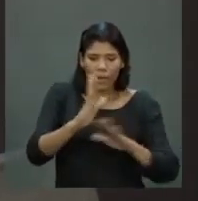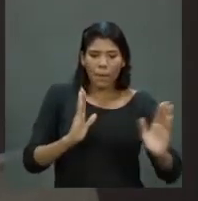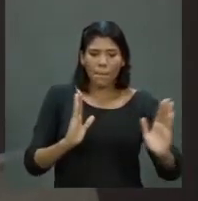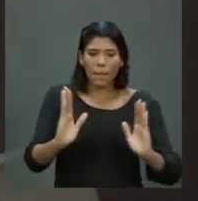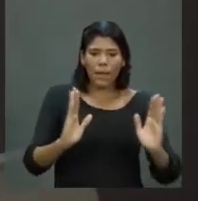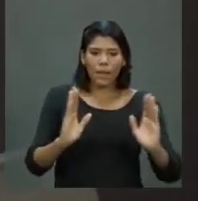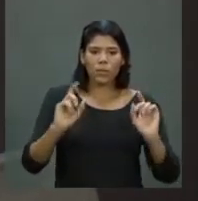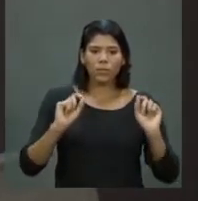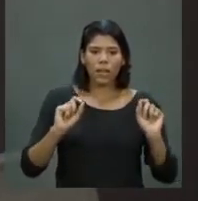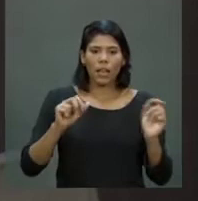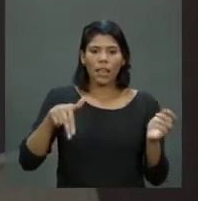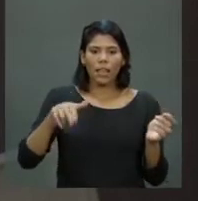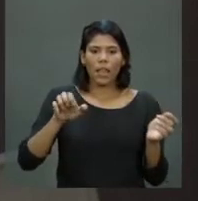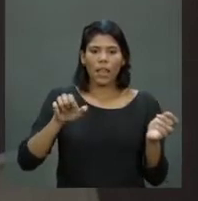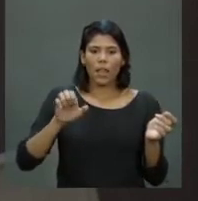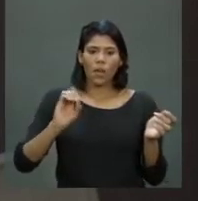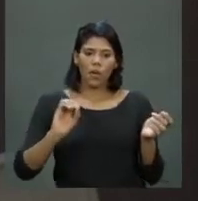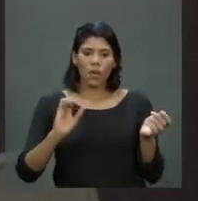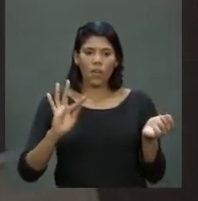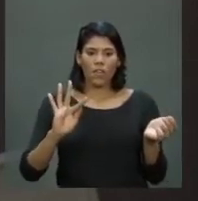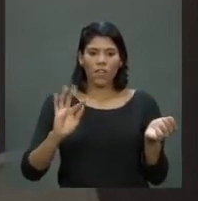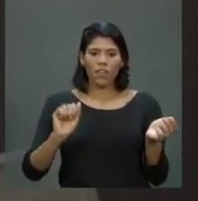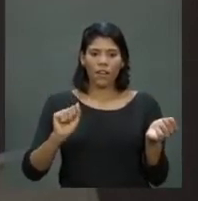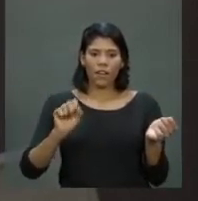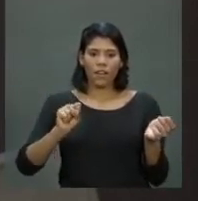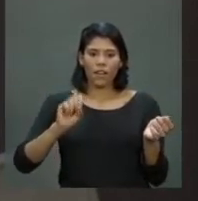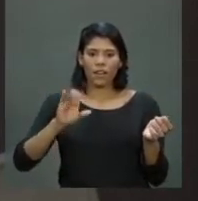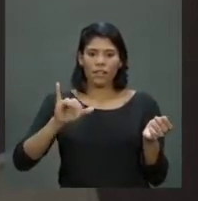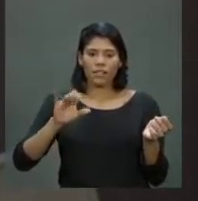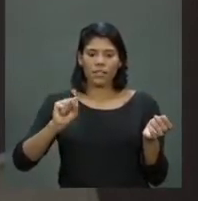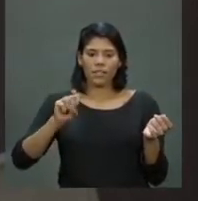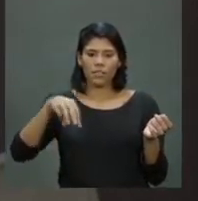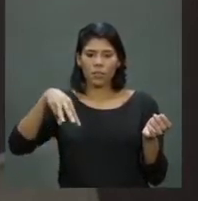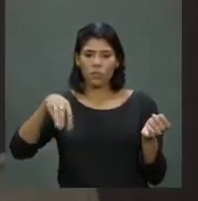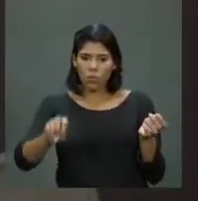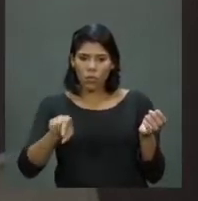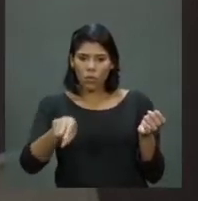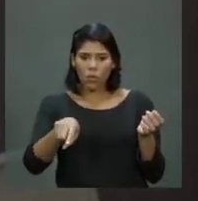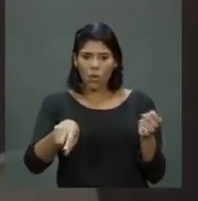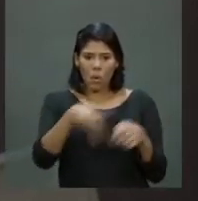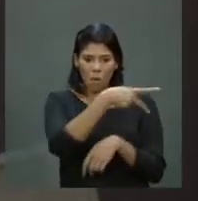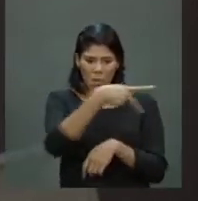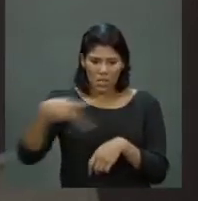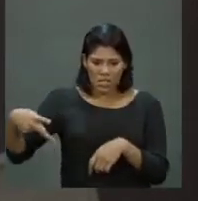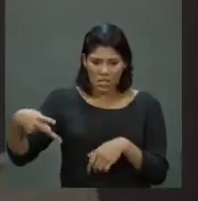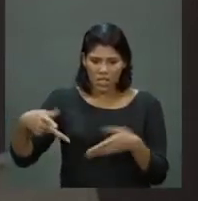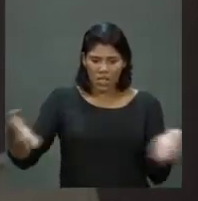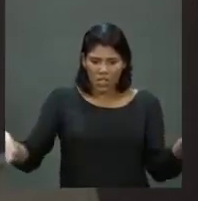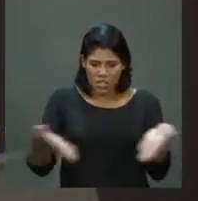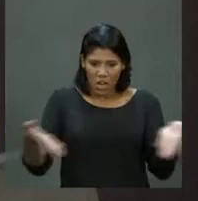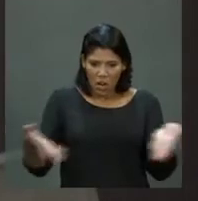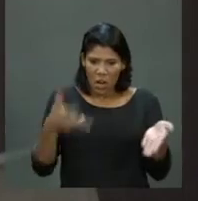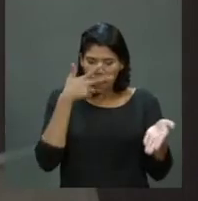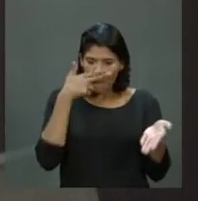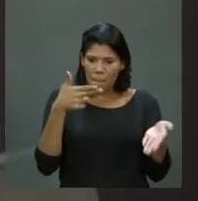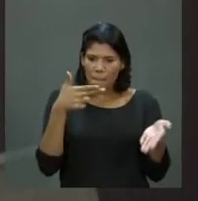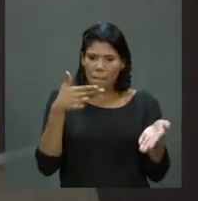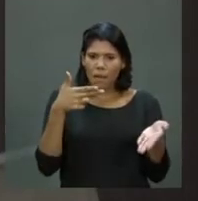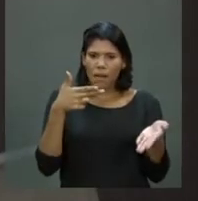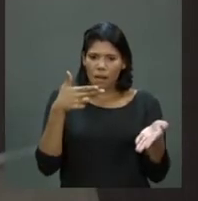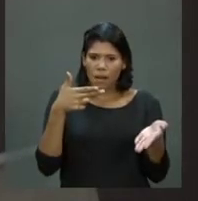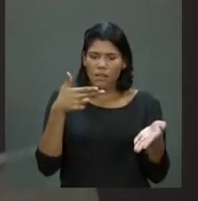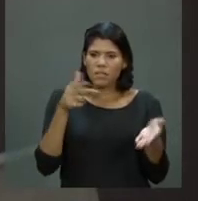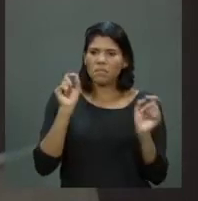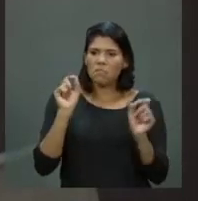de exceção, em que o presidente da República, o chefe de Estado, se coloca de joelhos diante do Império Americano, do ponto de